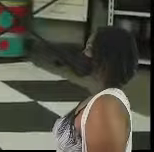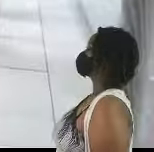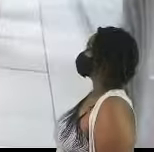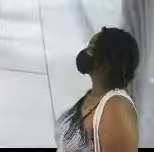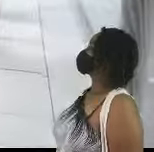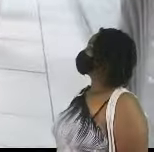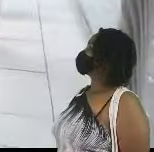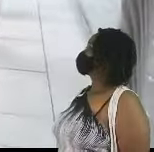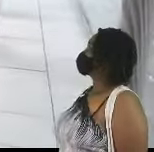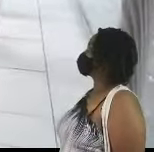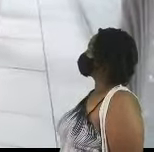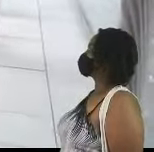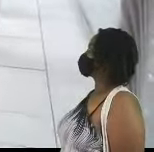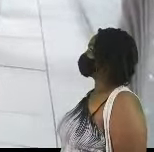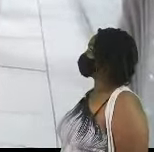um show. Sou